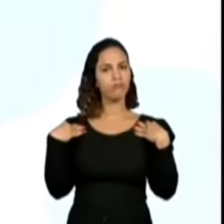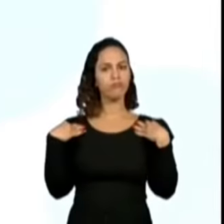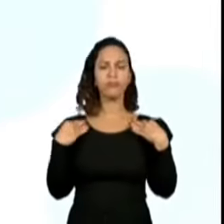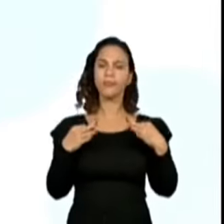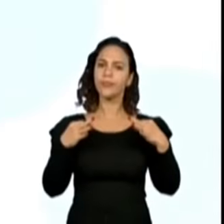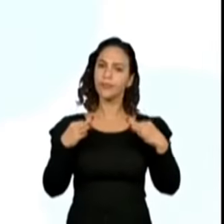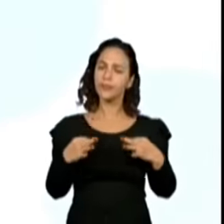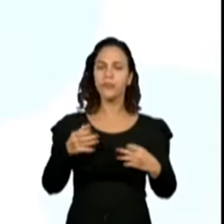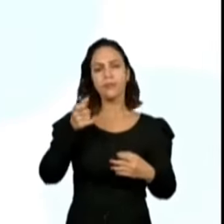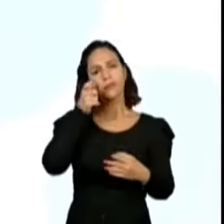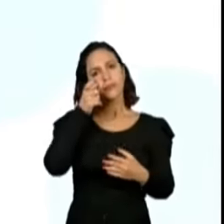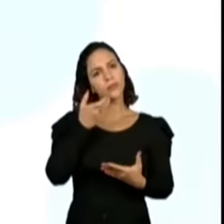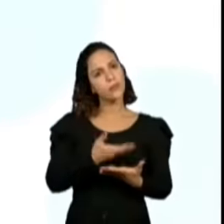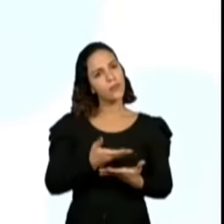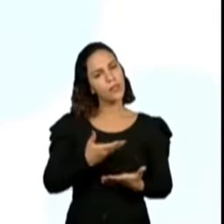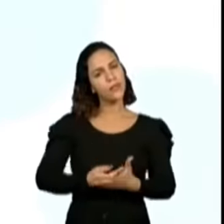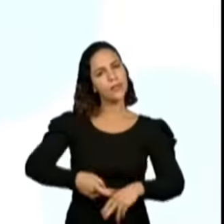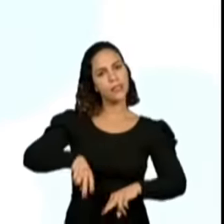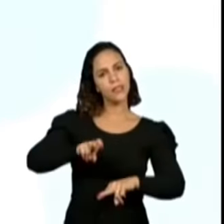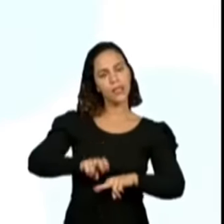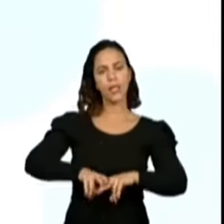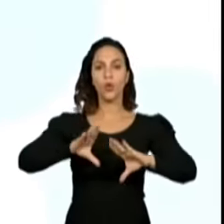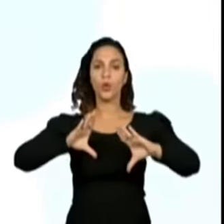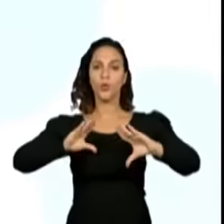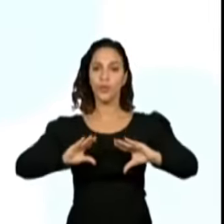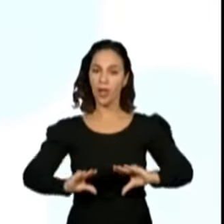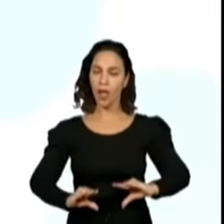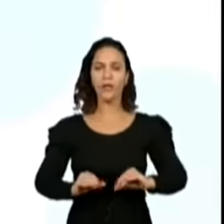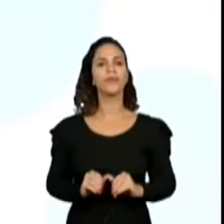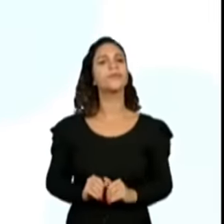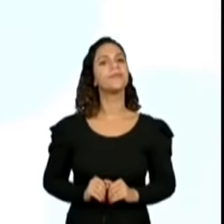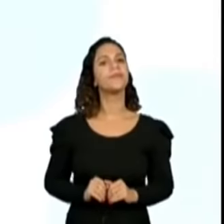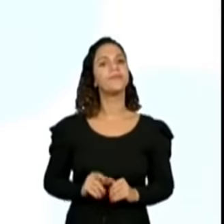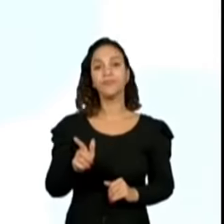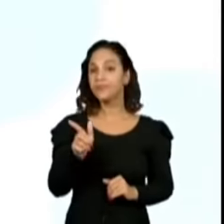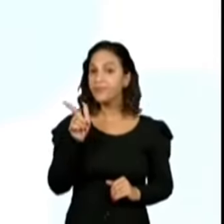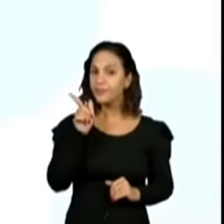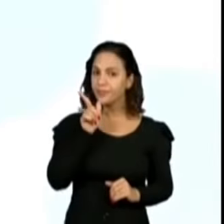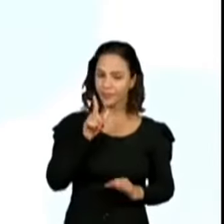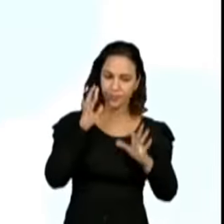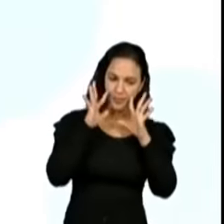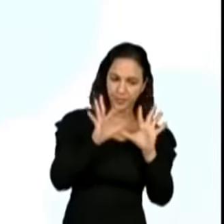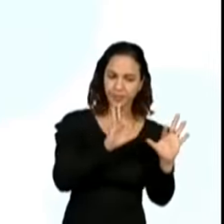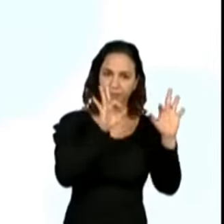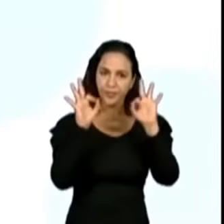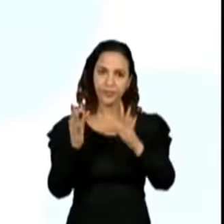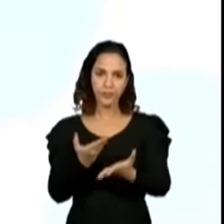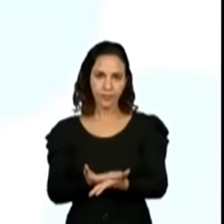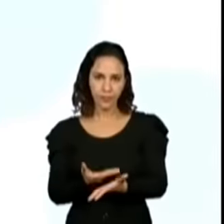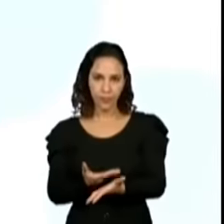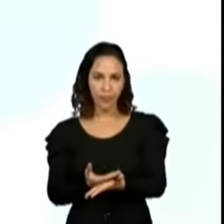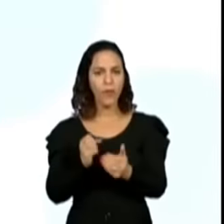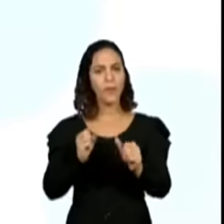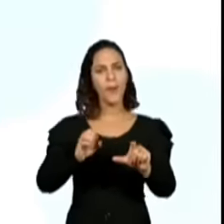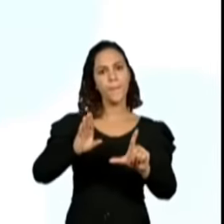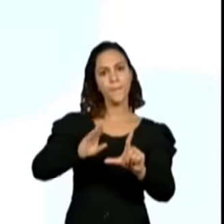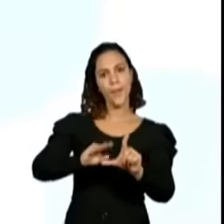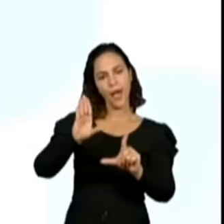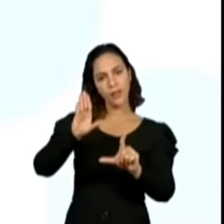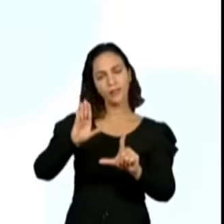postura, isso sente mesmo, de um modo confortável, para que você consiga acompanhar. Foto ou